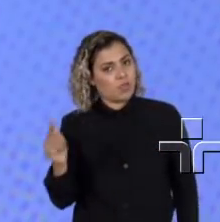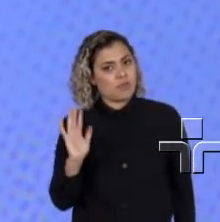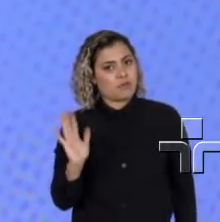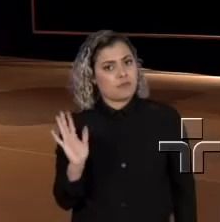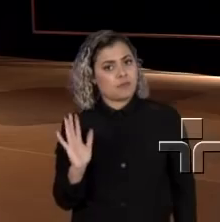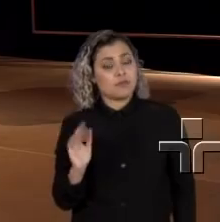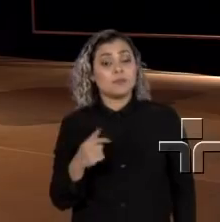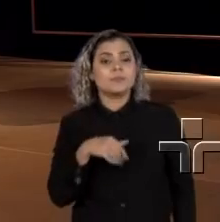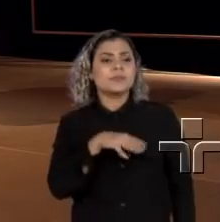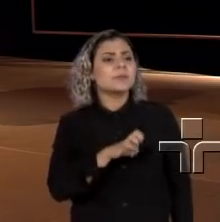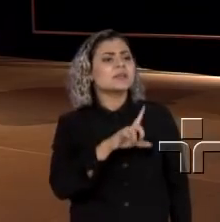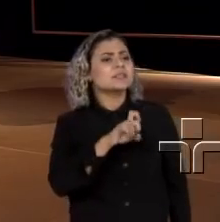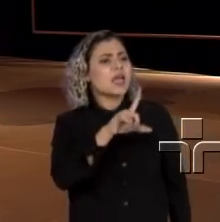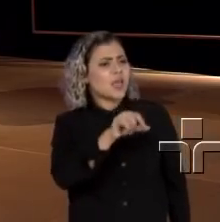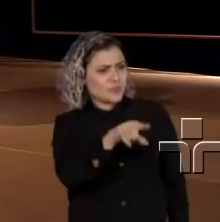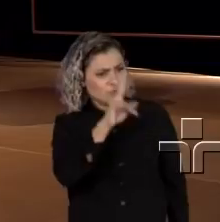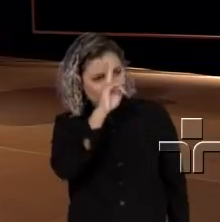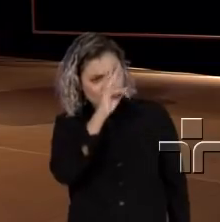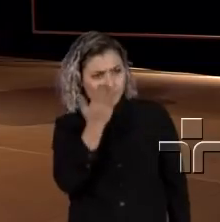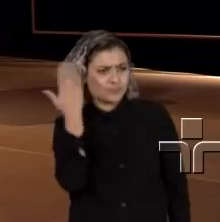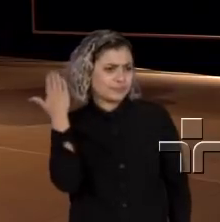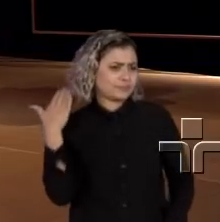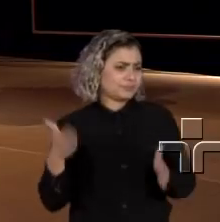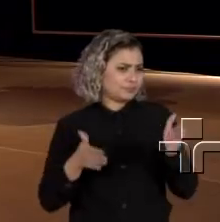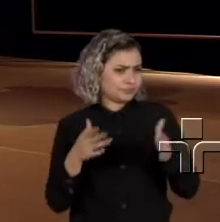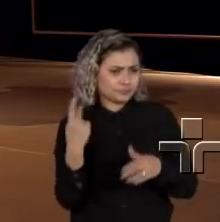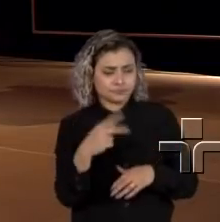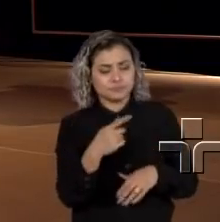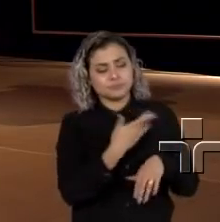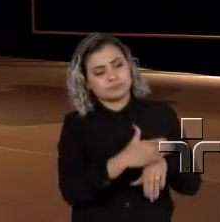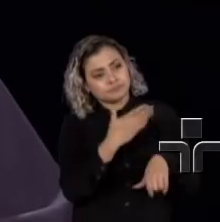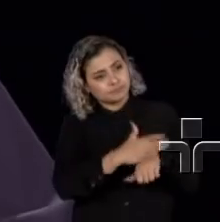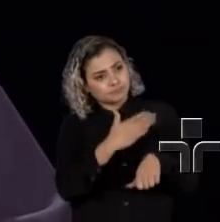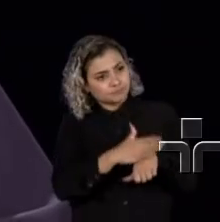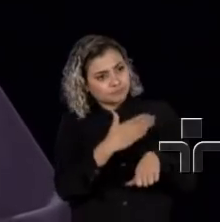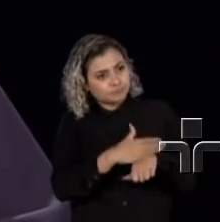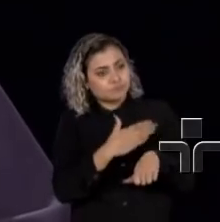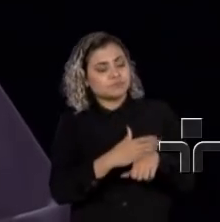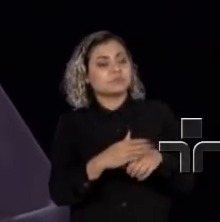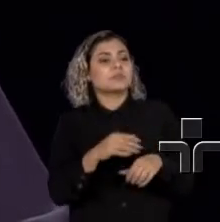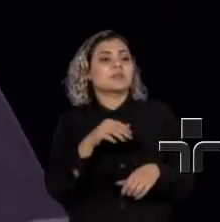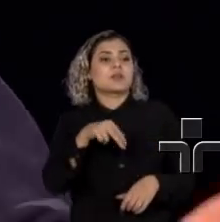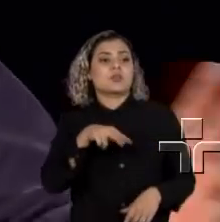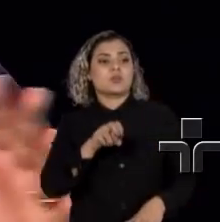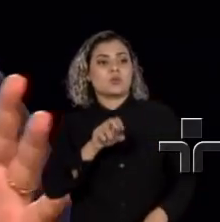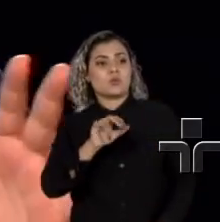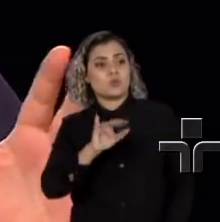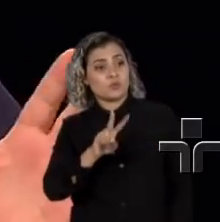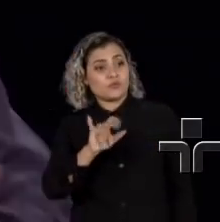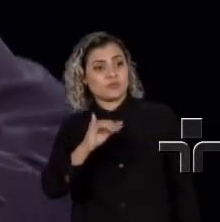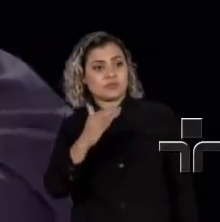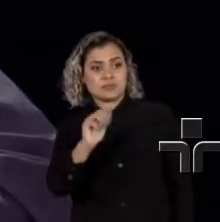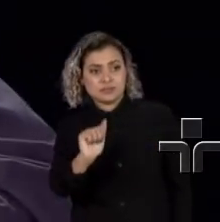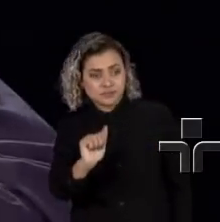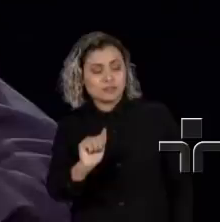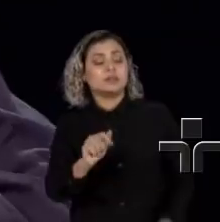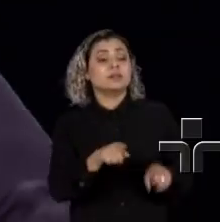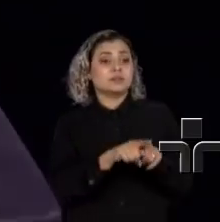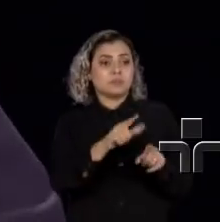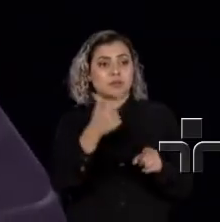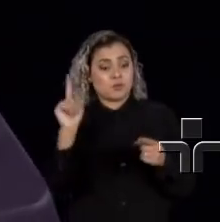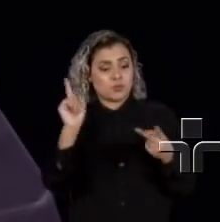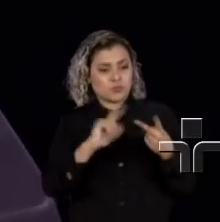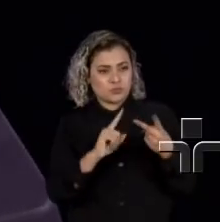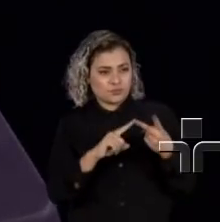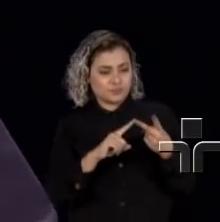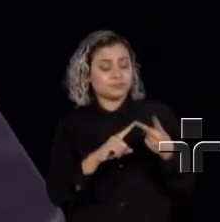Marcelo, eu lembro que na época que você estava ensaiando a Noviça, a gente estava com outro espetáculo, que vamos falar já